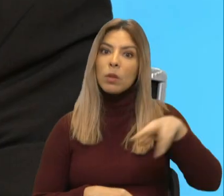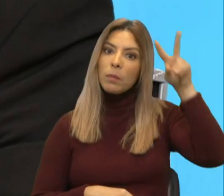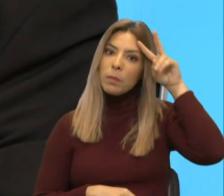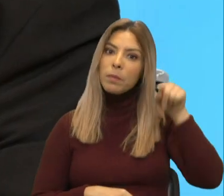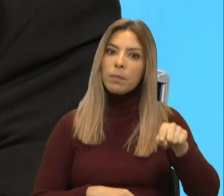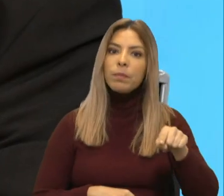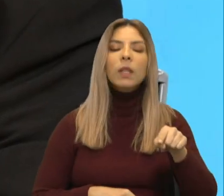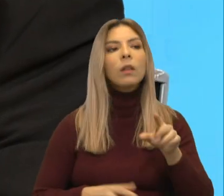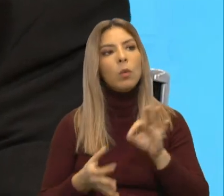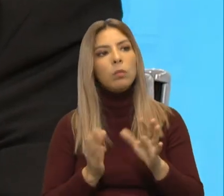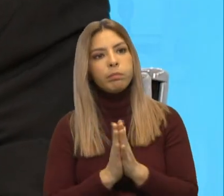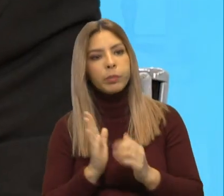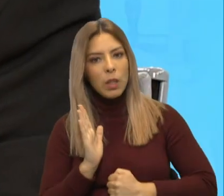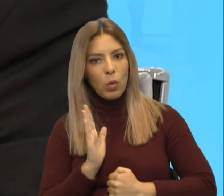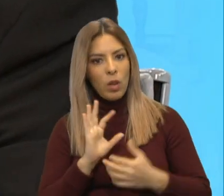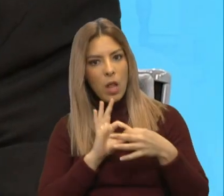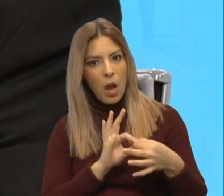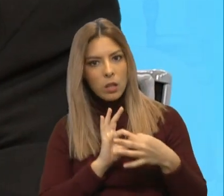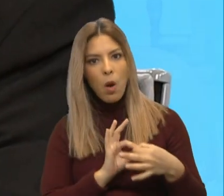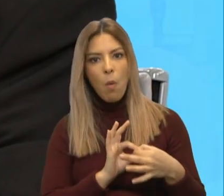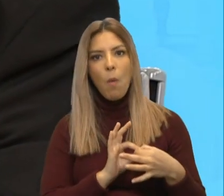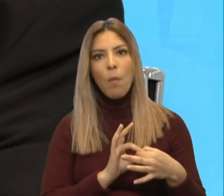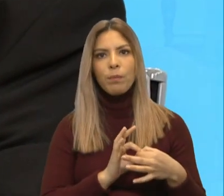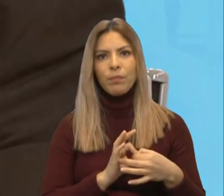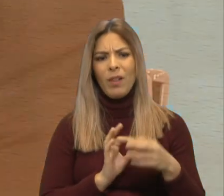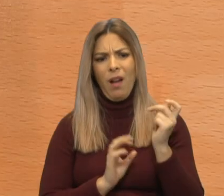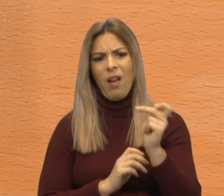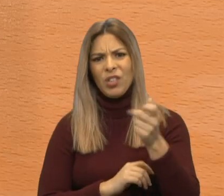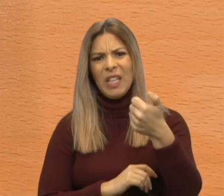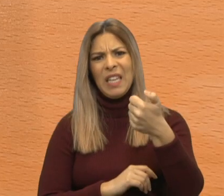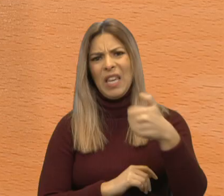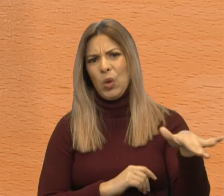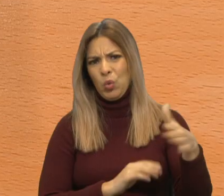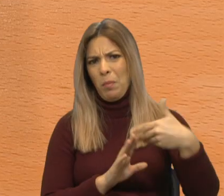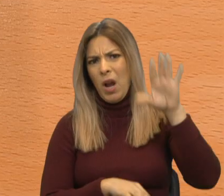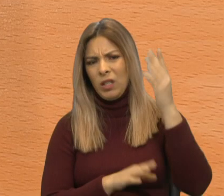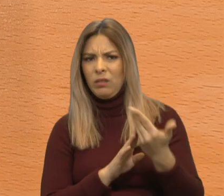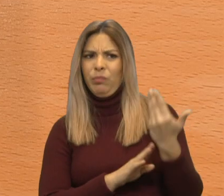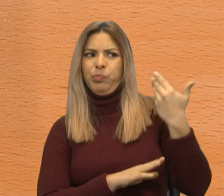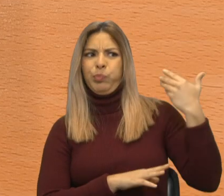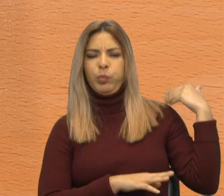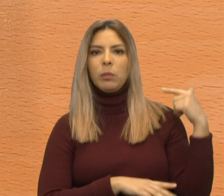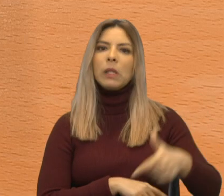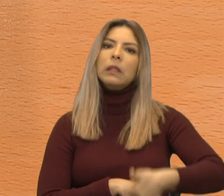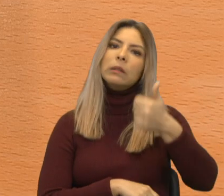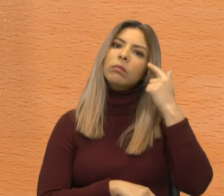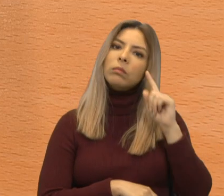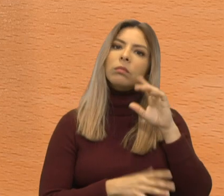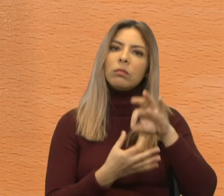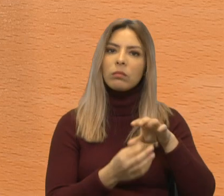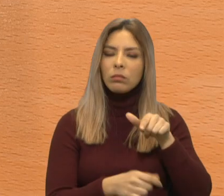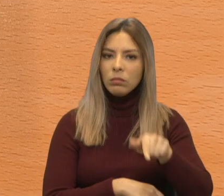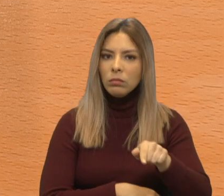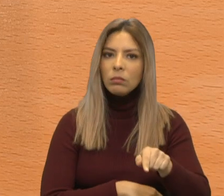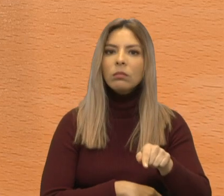Igreja Católica. Pela presença antiga, estamos a falar de 500 anos de evangelização e, sobretudo, por uma presença capilar em todo o país, sobretudo nos últimos